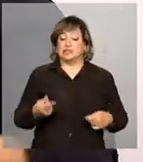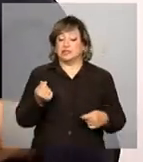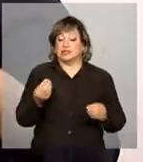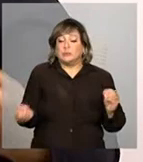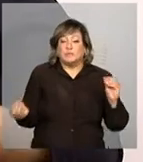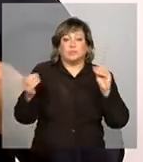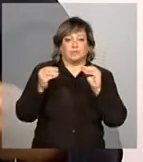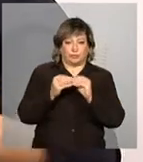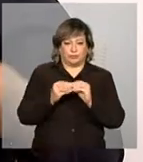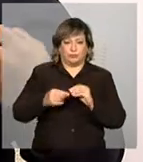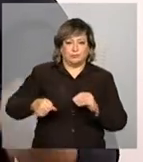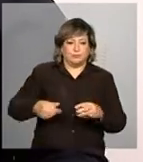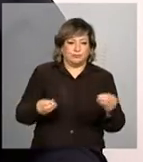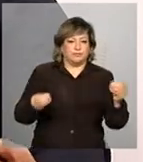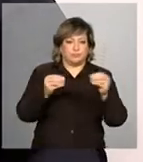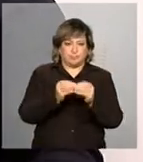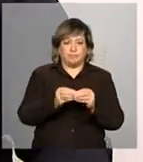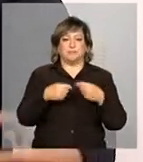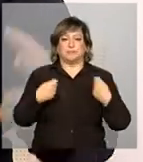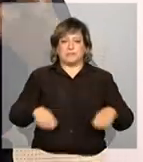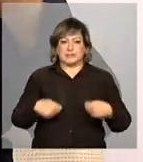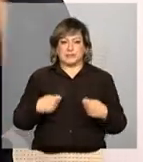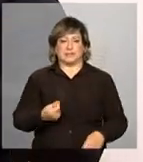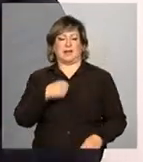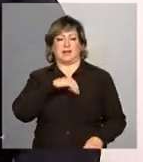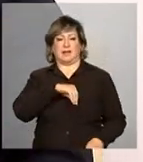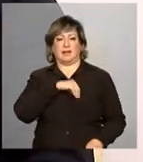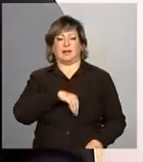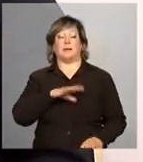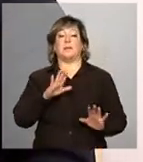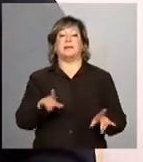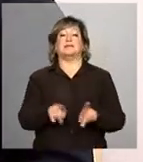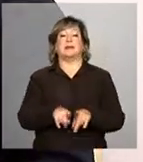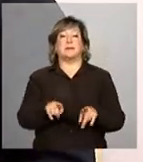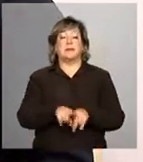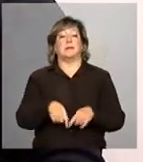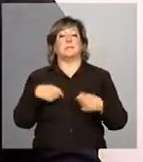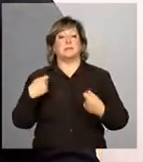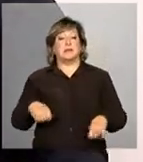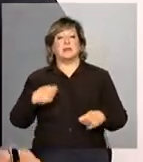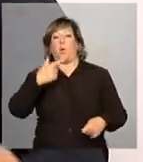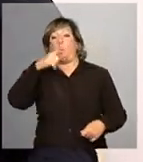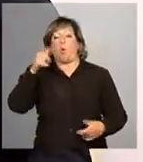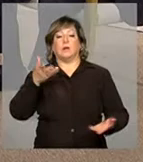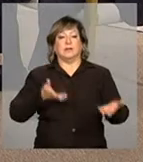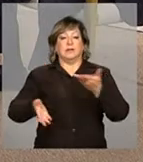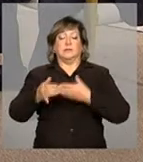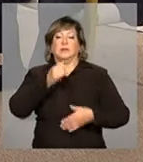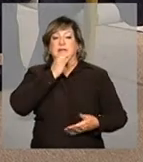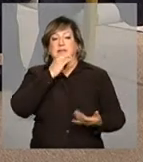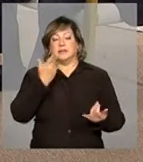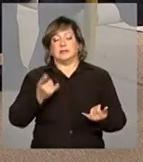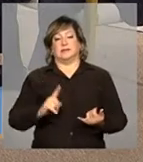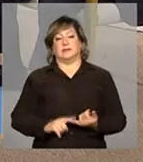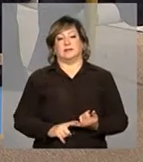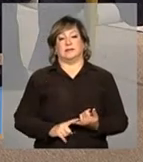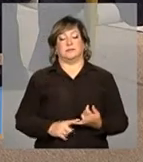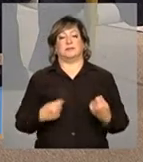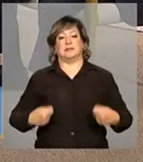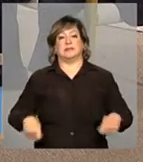complementar sua renda mas também precisam de outros serviços socioassistenciais com por exemplo